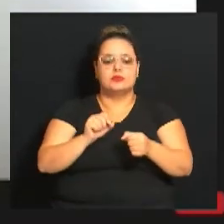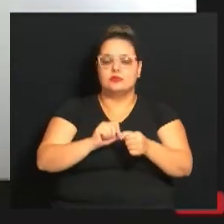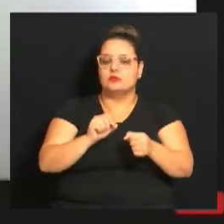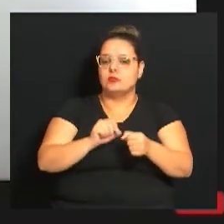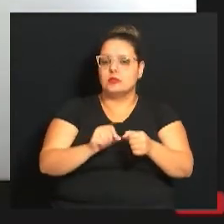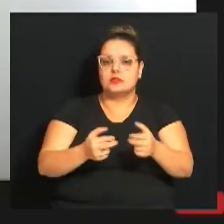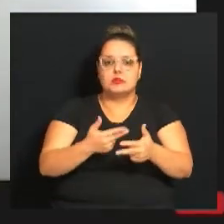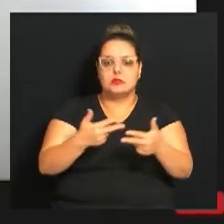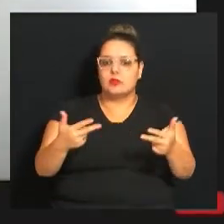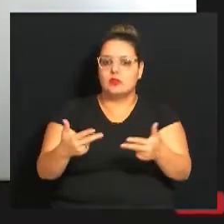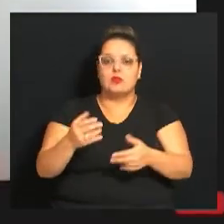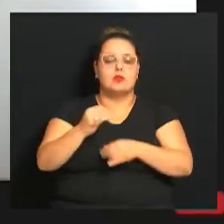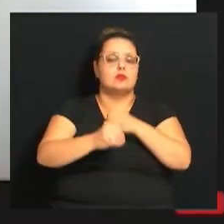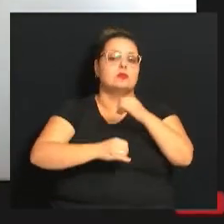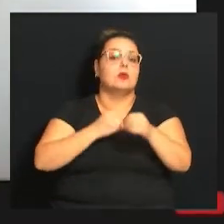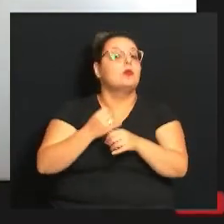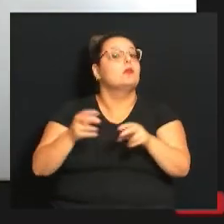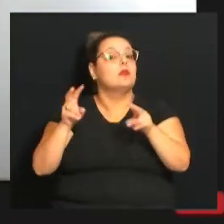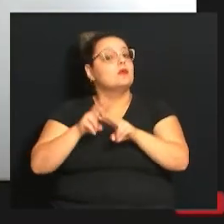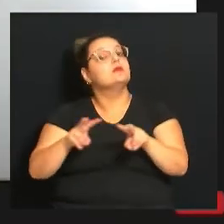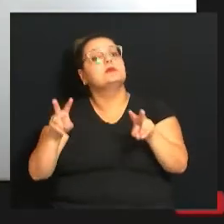é uma visão